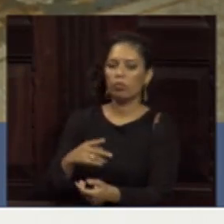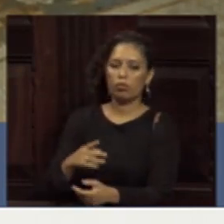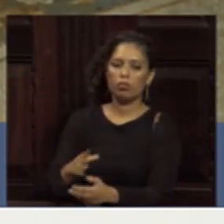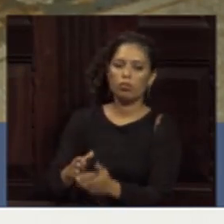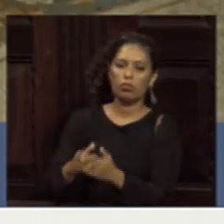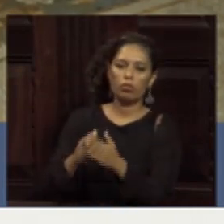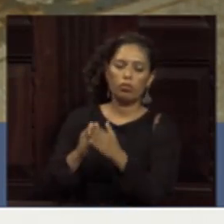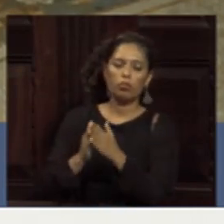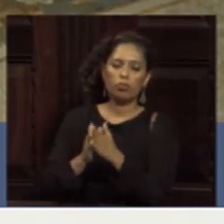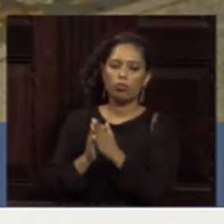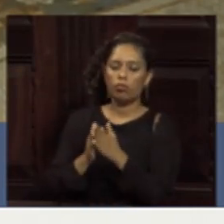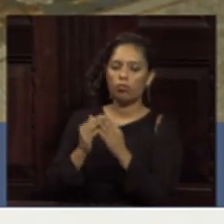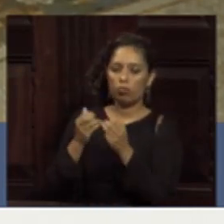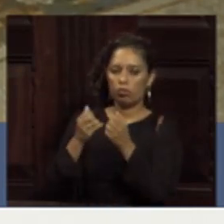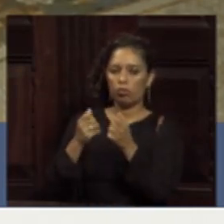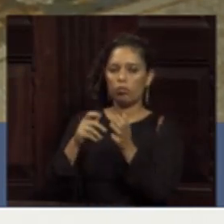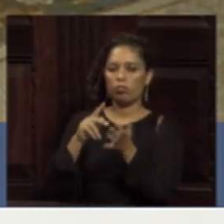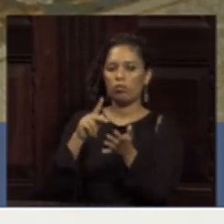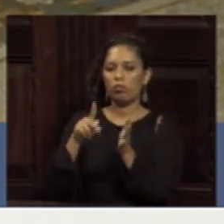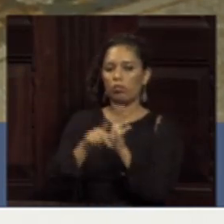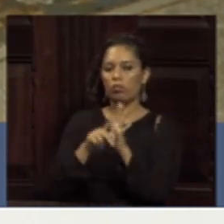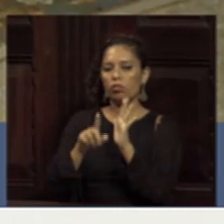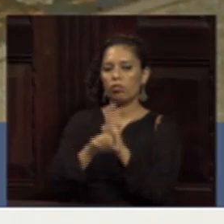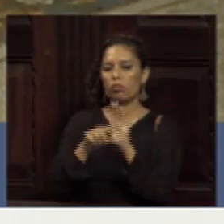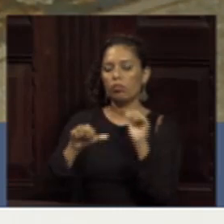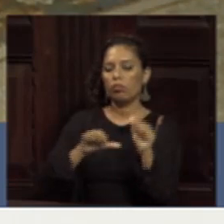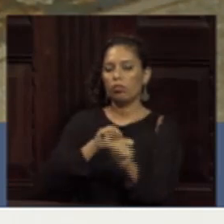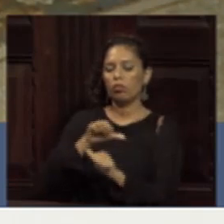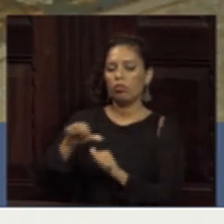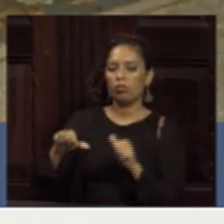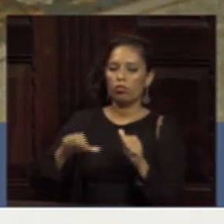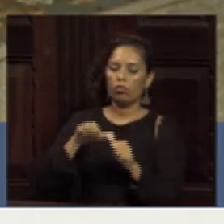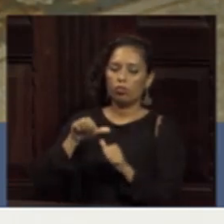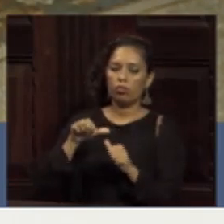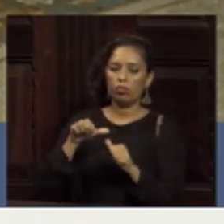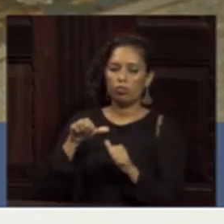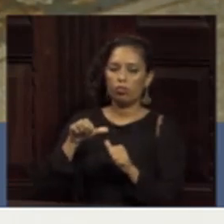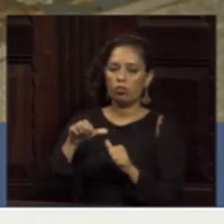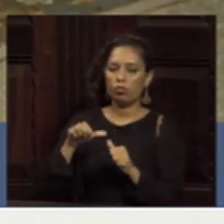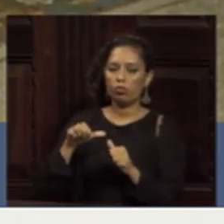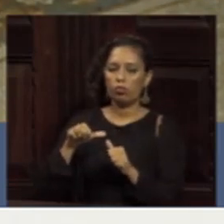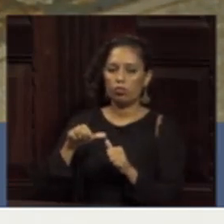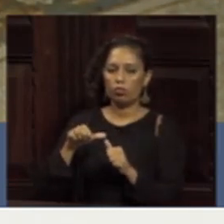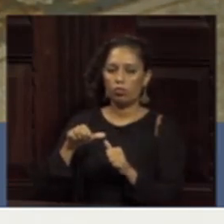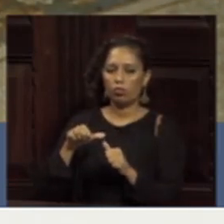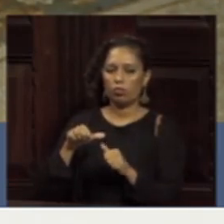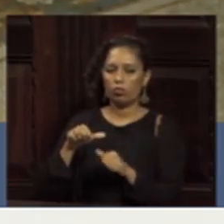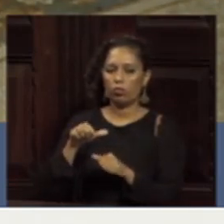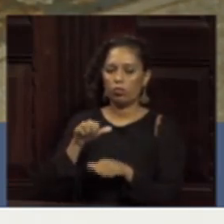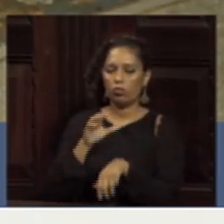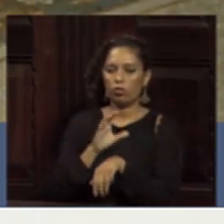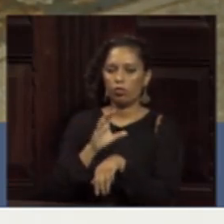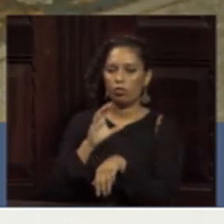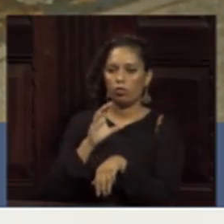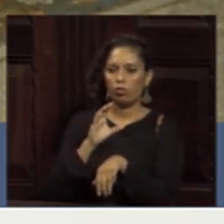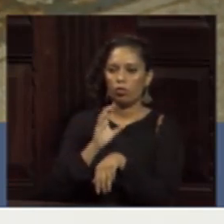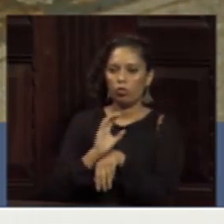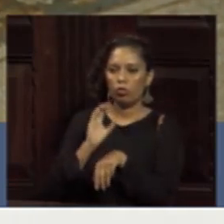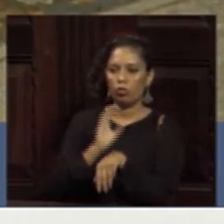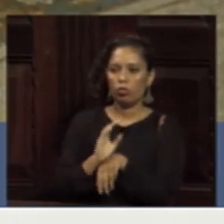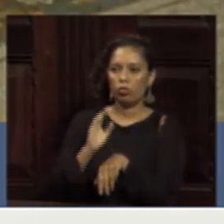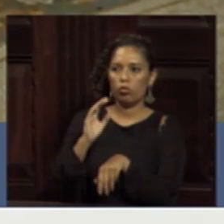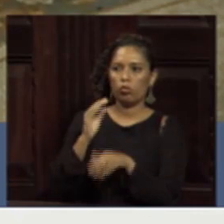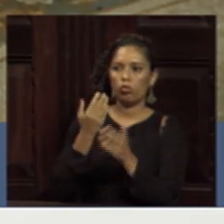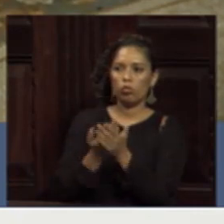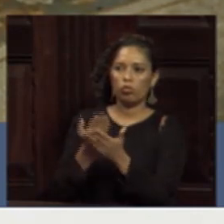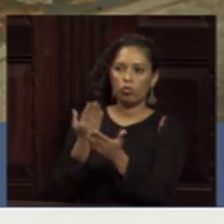3300/2017, que altera a composição dos conselhos superiores da FAETEC. Então,